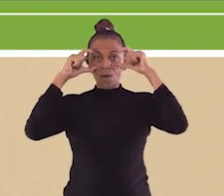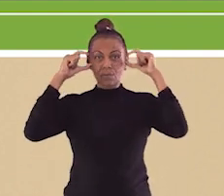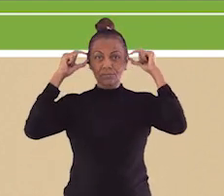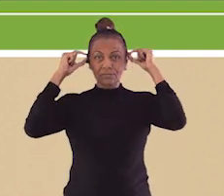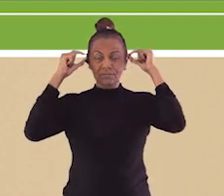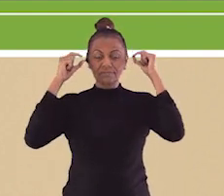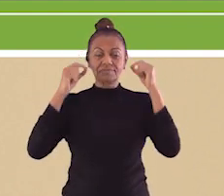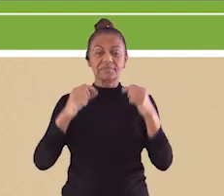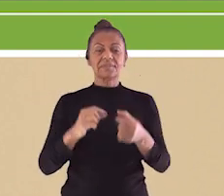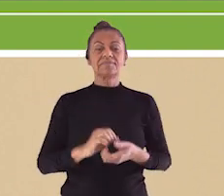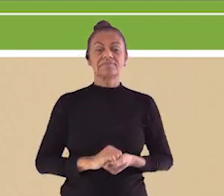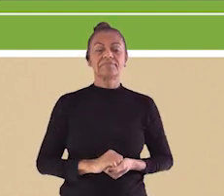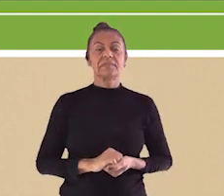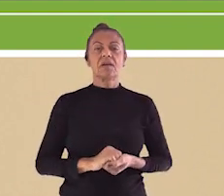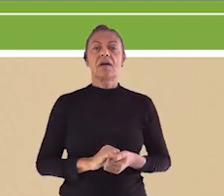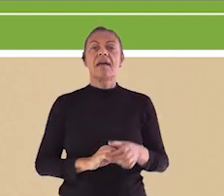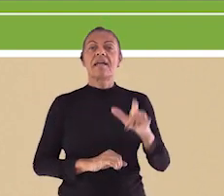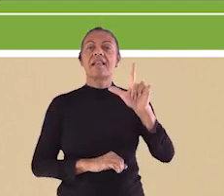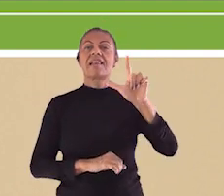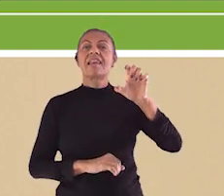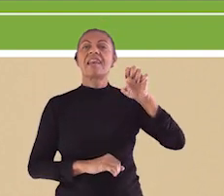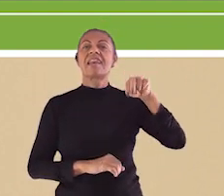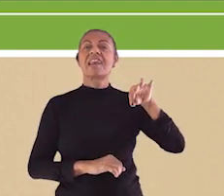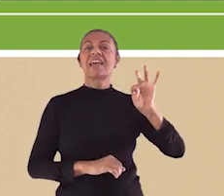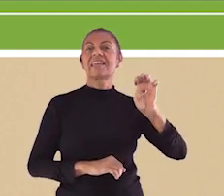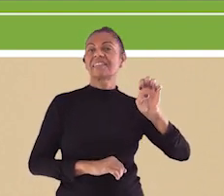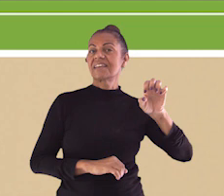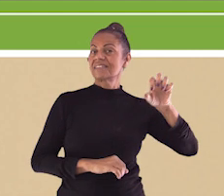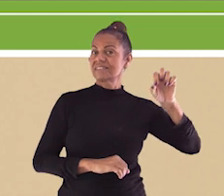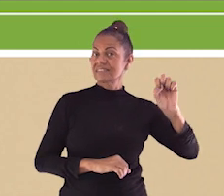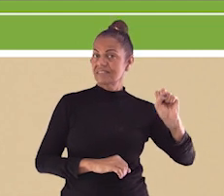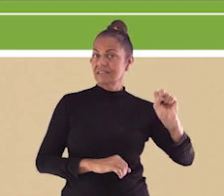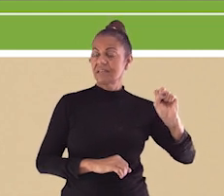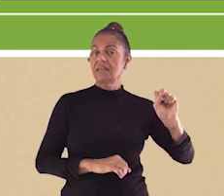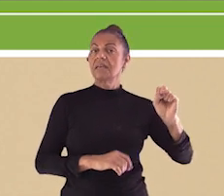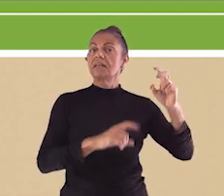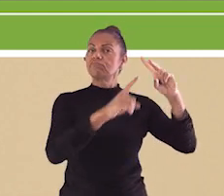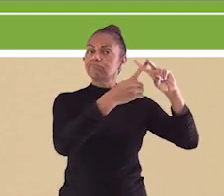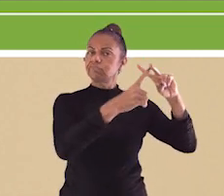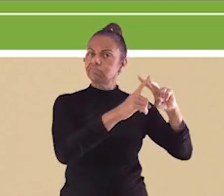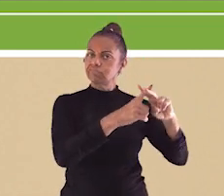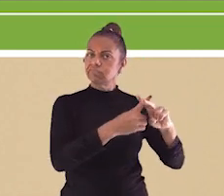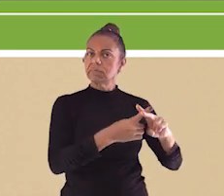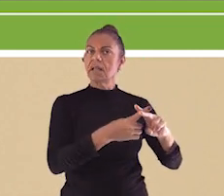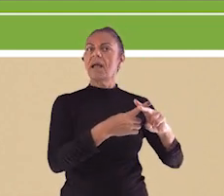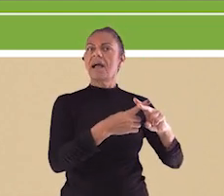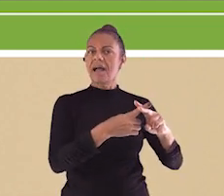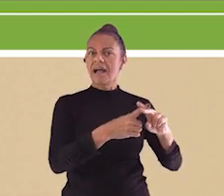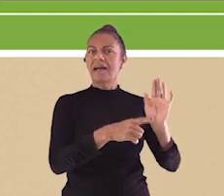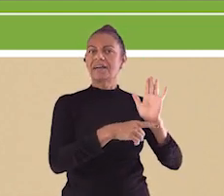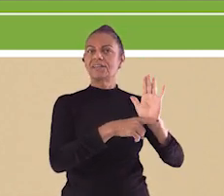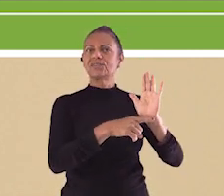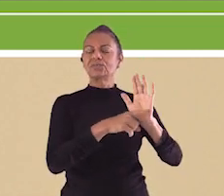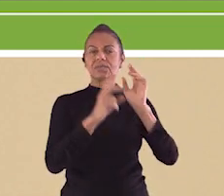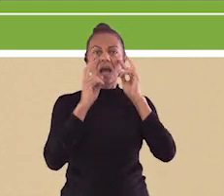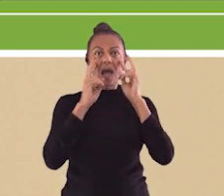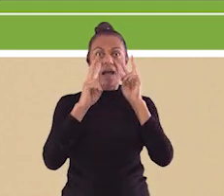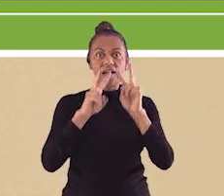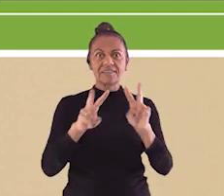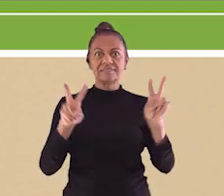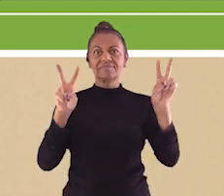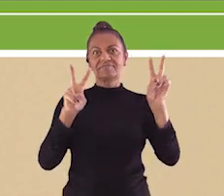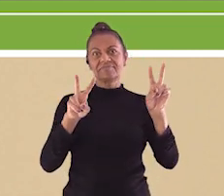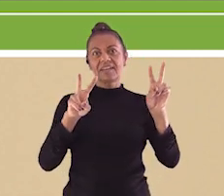chamados lentes de correção, pois corrigem a nossa visão, que pode ser problemas ocasionados decorrente